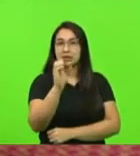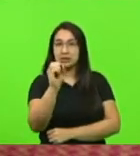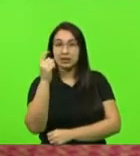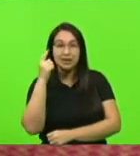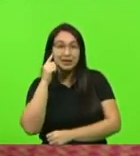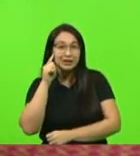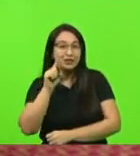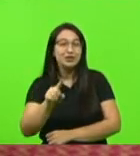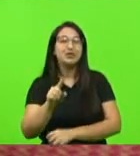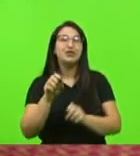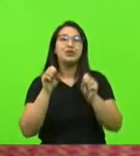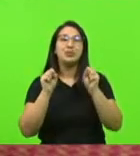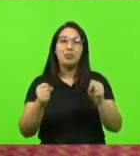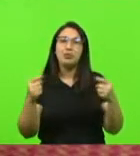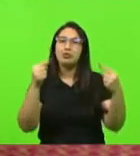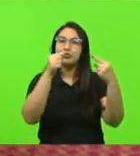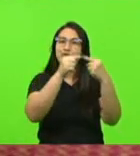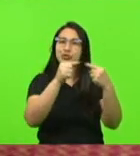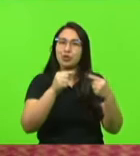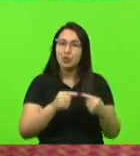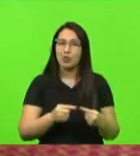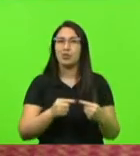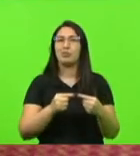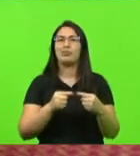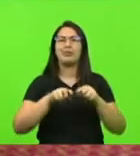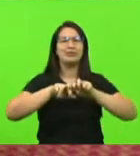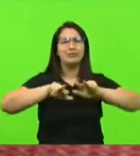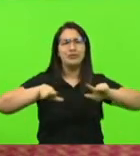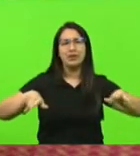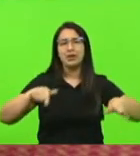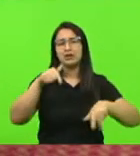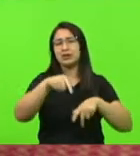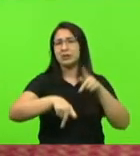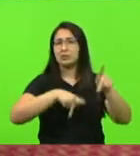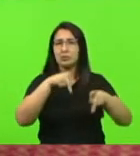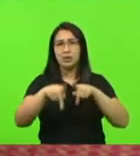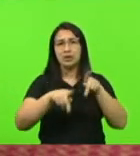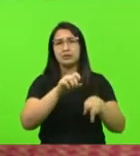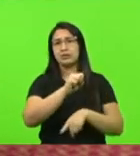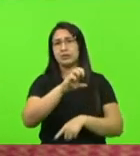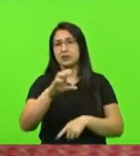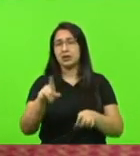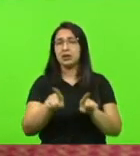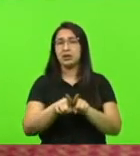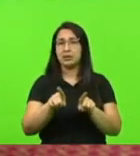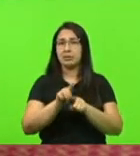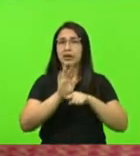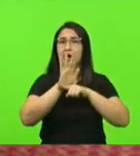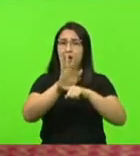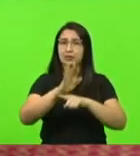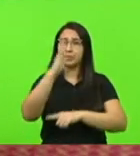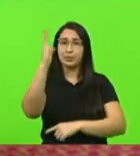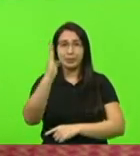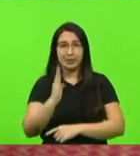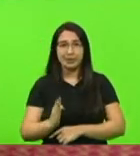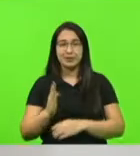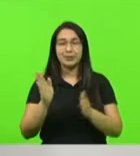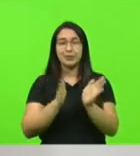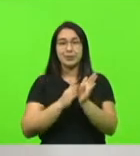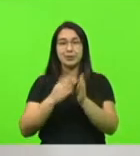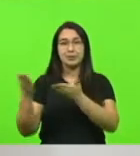disse, representem muito para ti, para Santa Catarina e para o bem do Brasil. Parabéns, seja